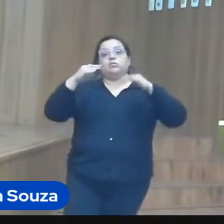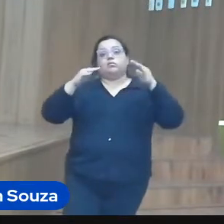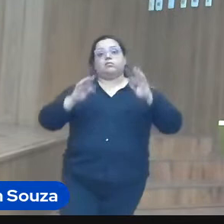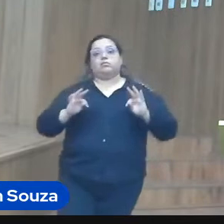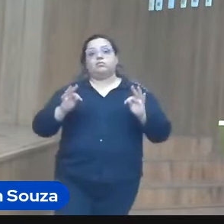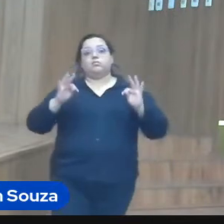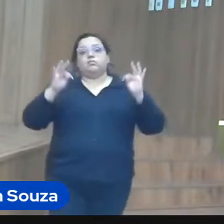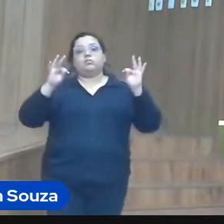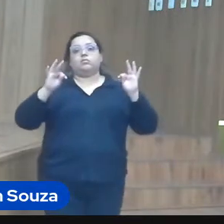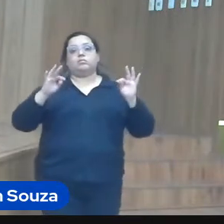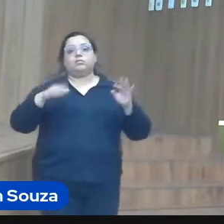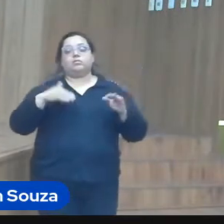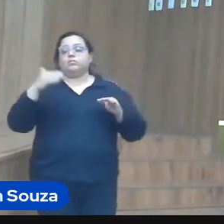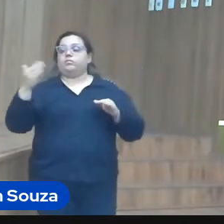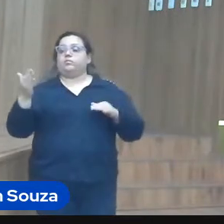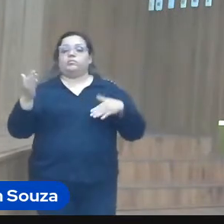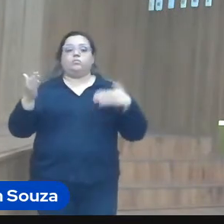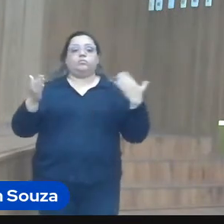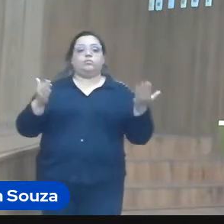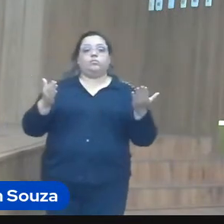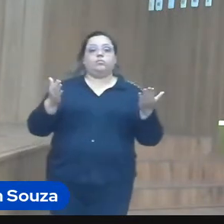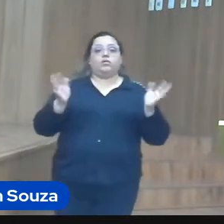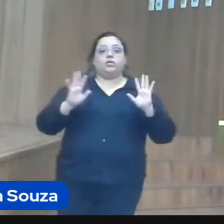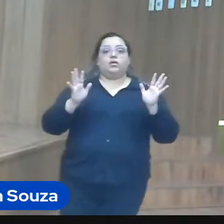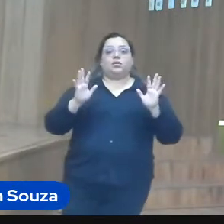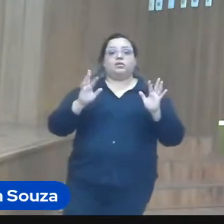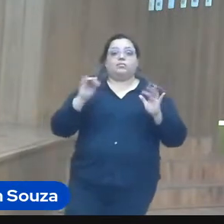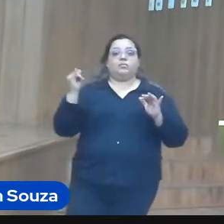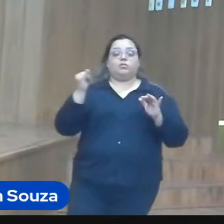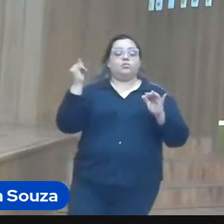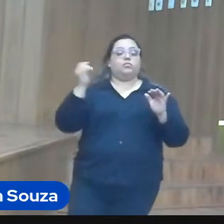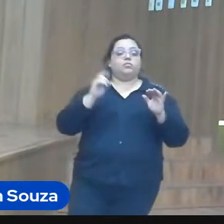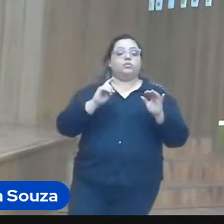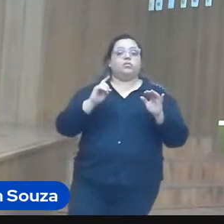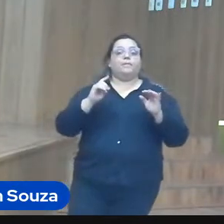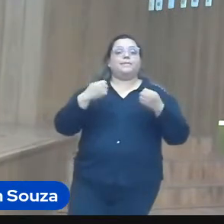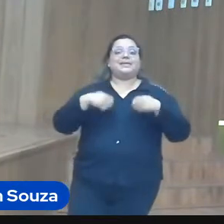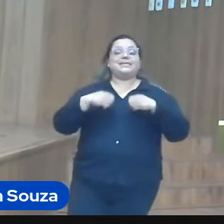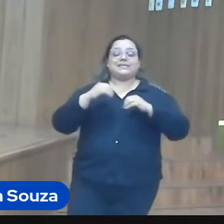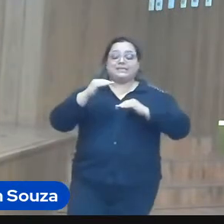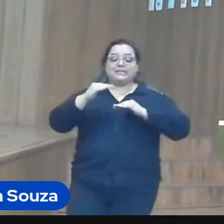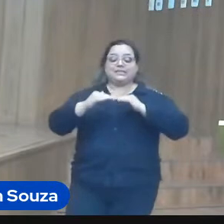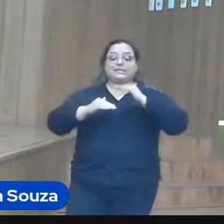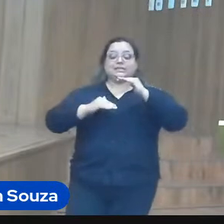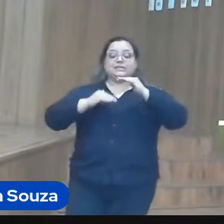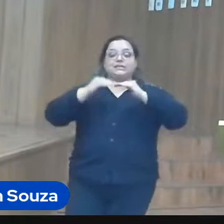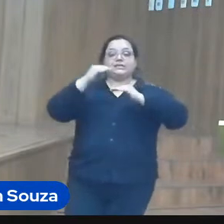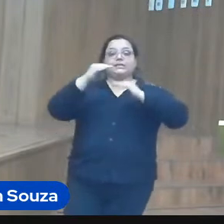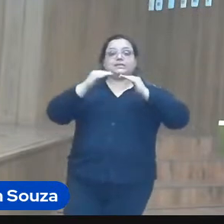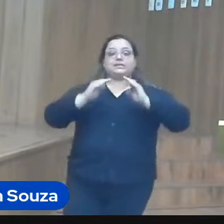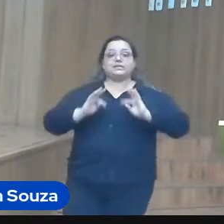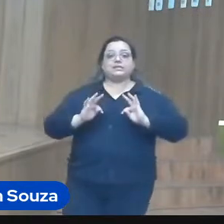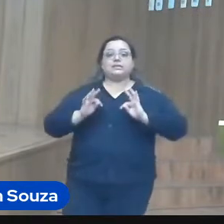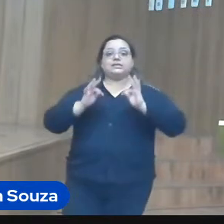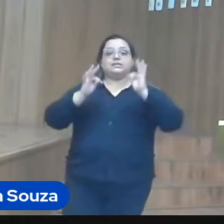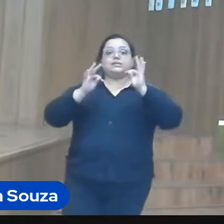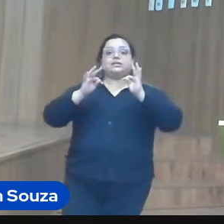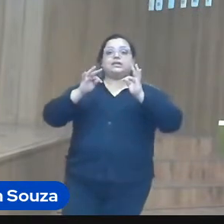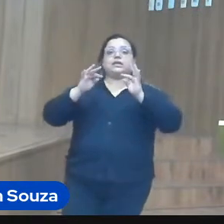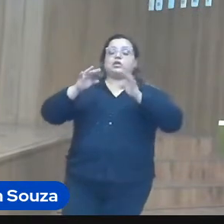tecnológico por ele, por si, que importa. Importa um desenvolvimento tecnológico que nos traga